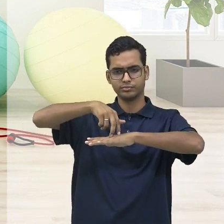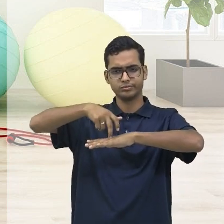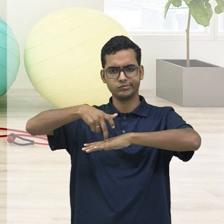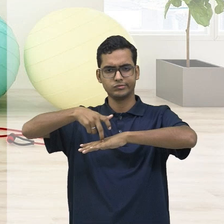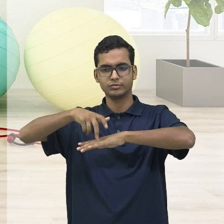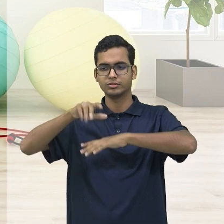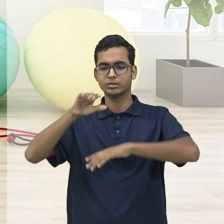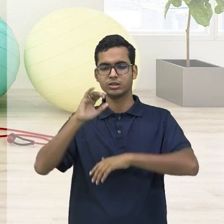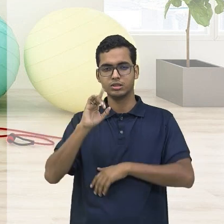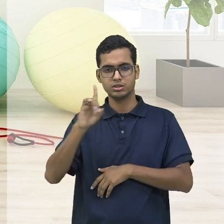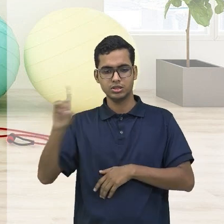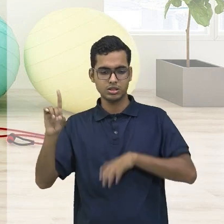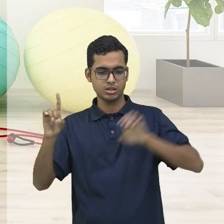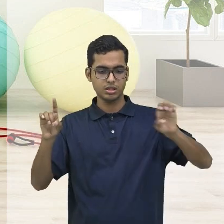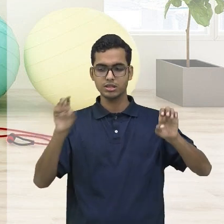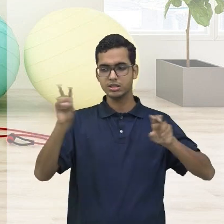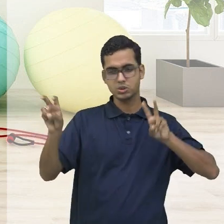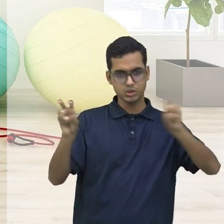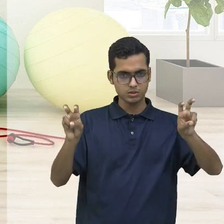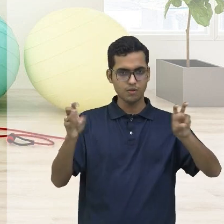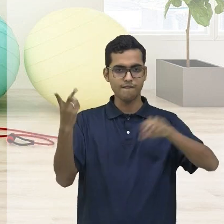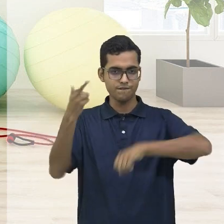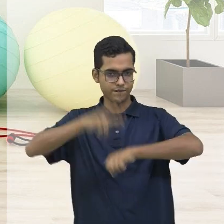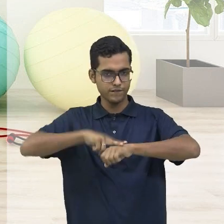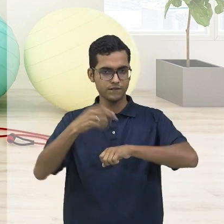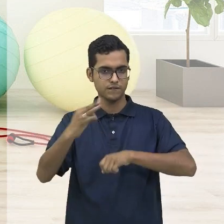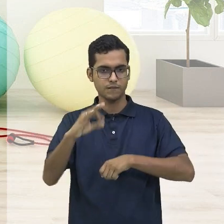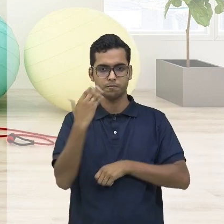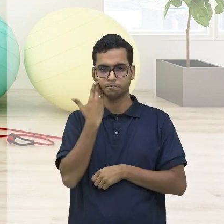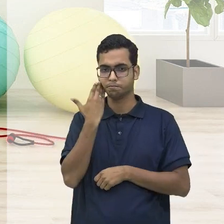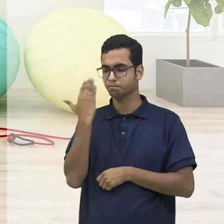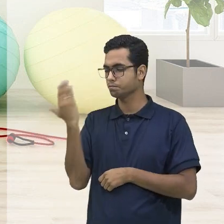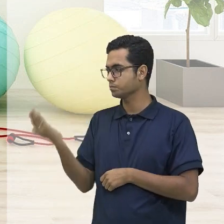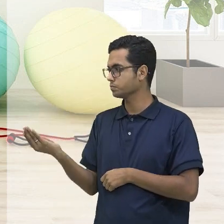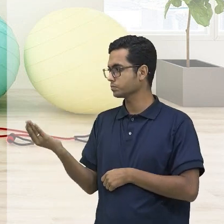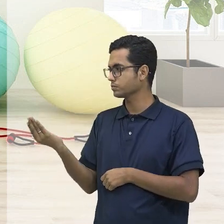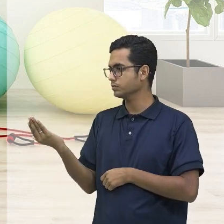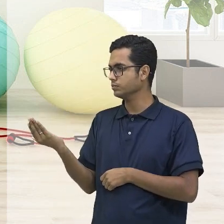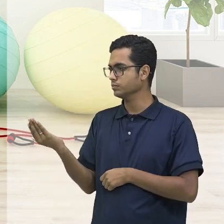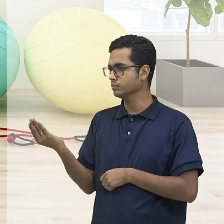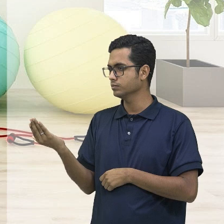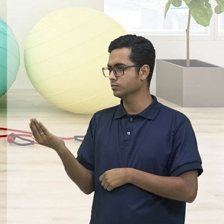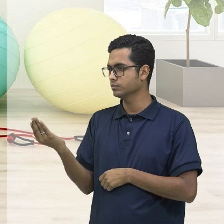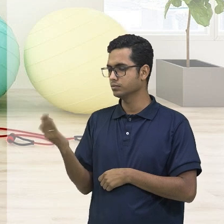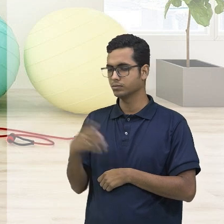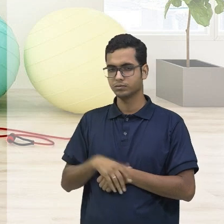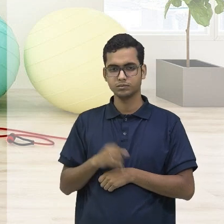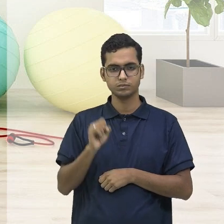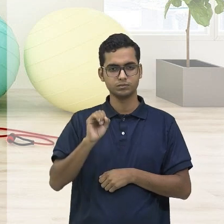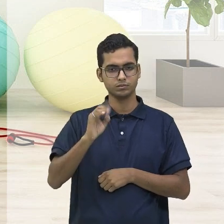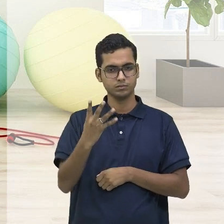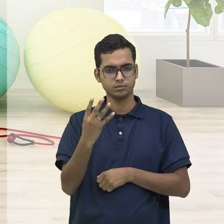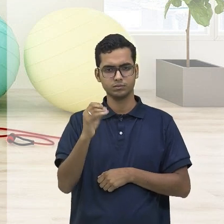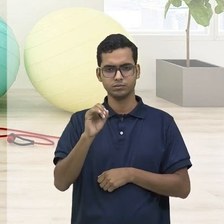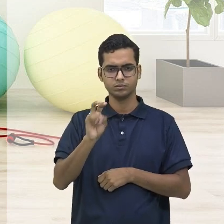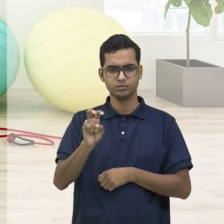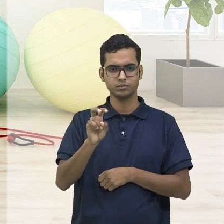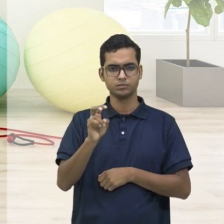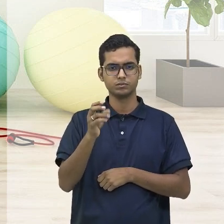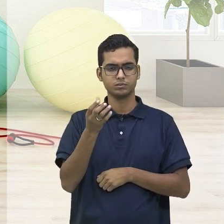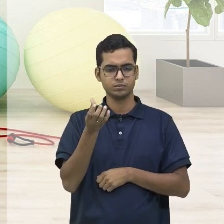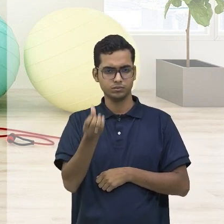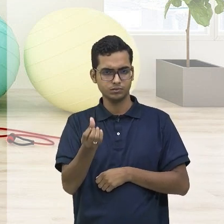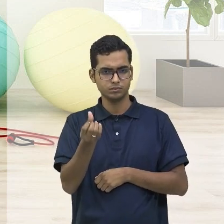então contando tudo, 10, tá bom? Então vamos lá. 1, 2, 3, 4,